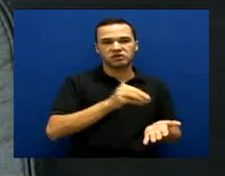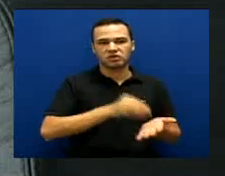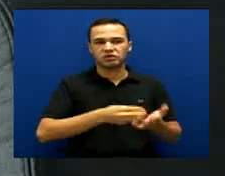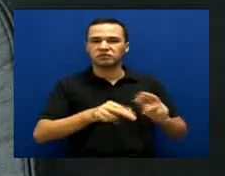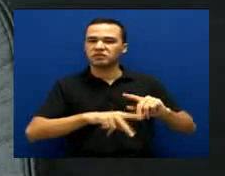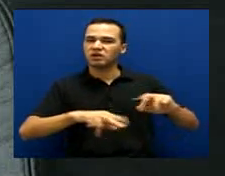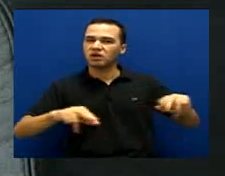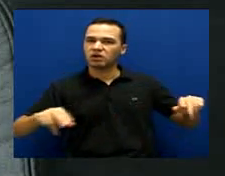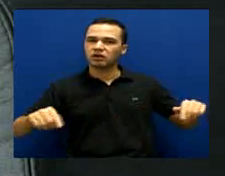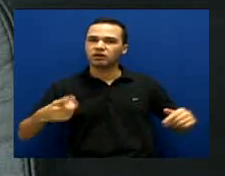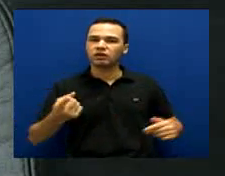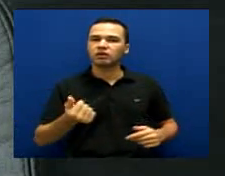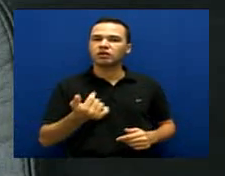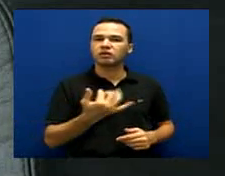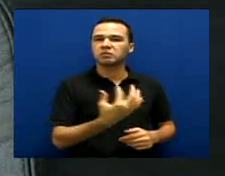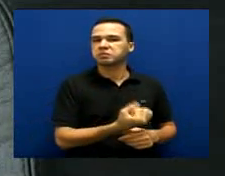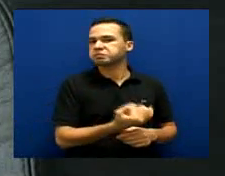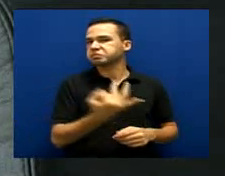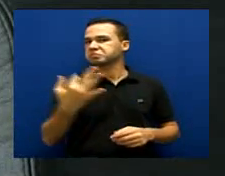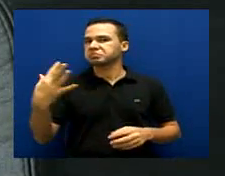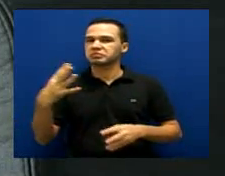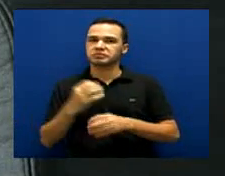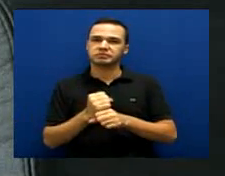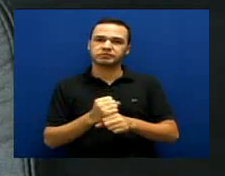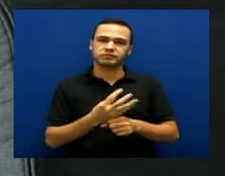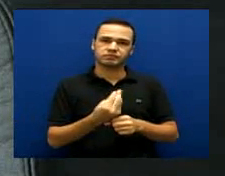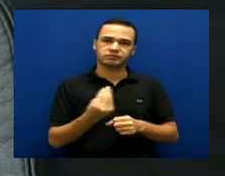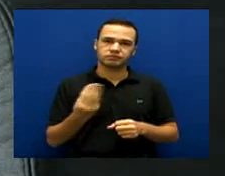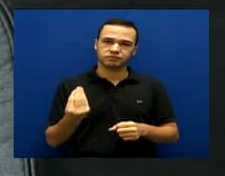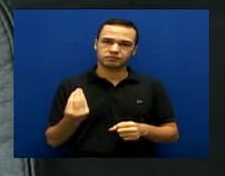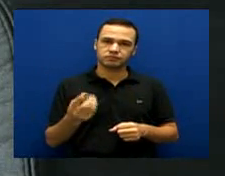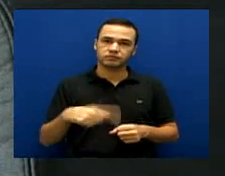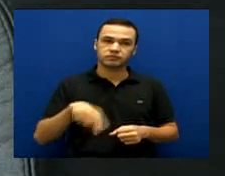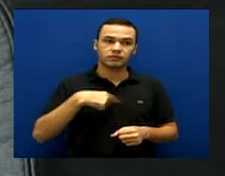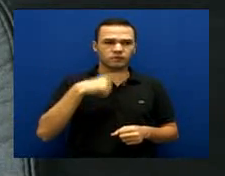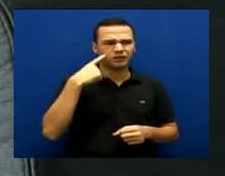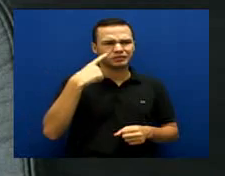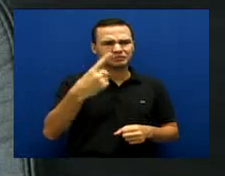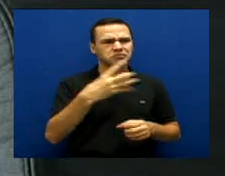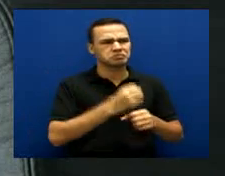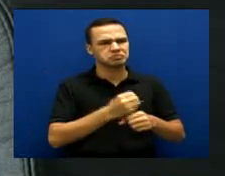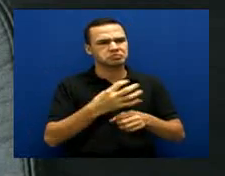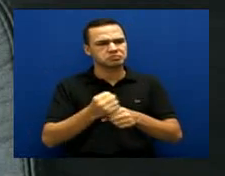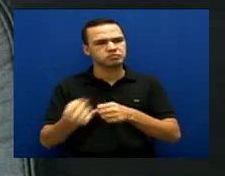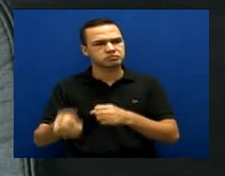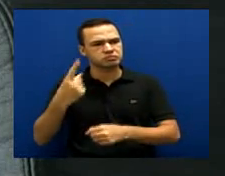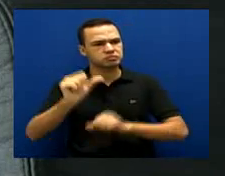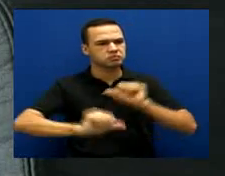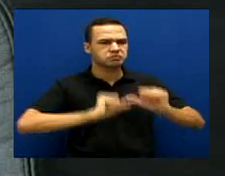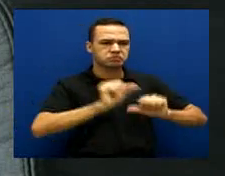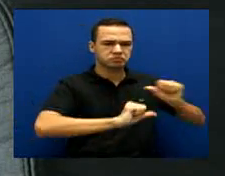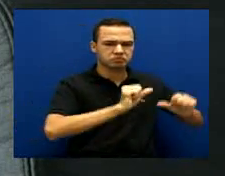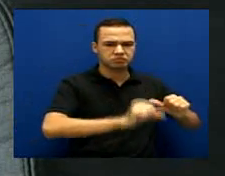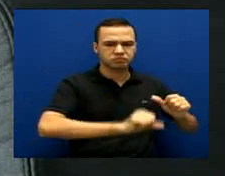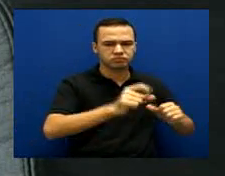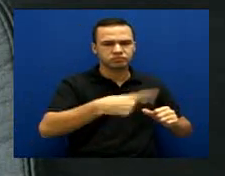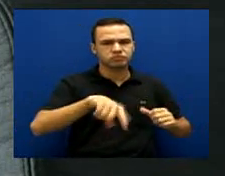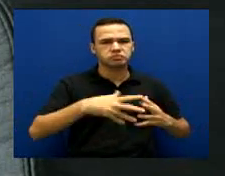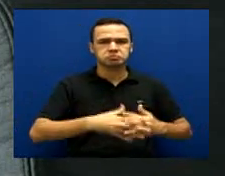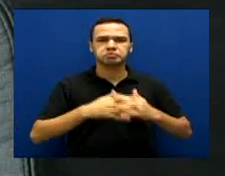milhões cada cada cada momento a gente tem número com relação aos recursos que a prefeitura